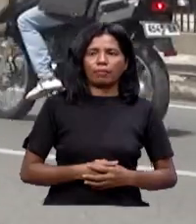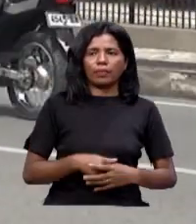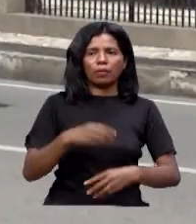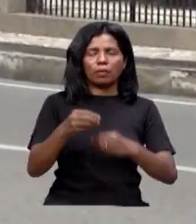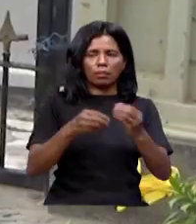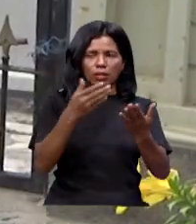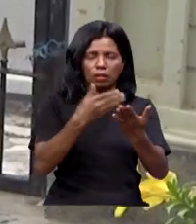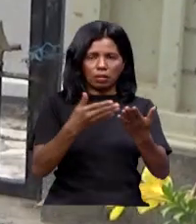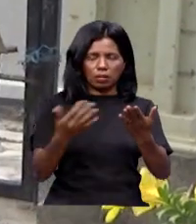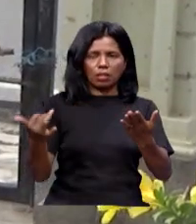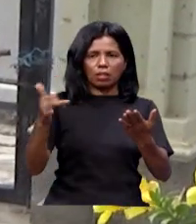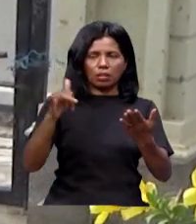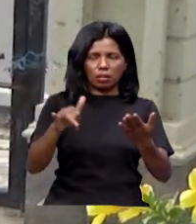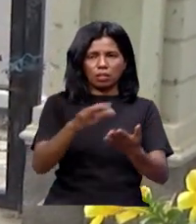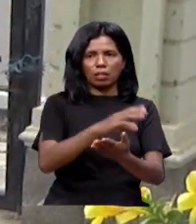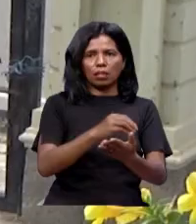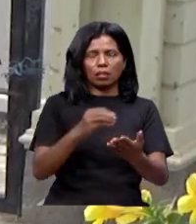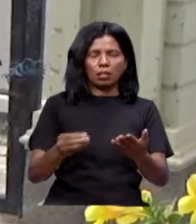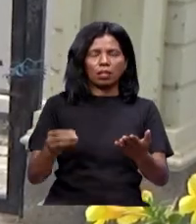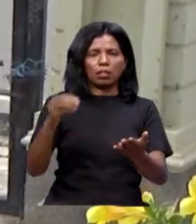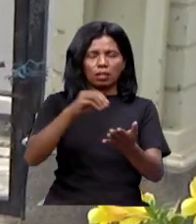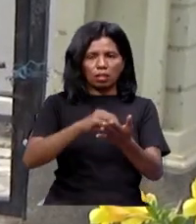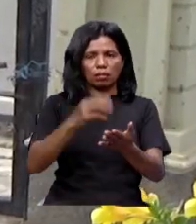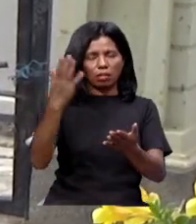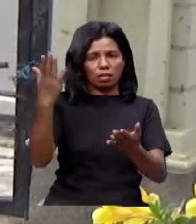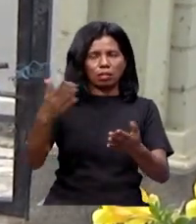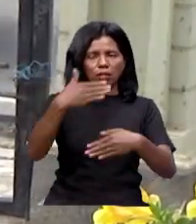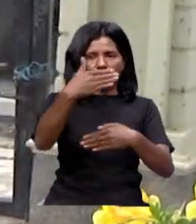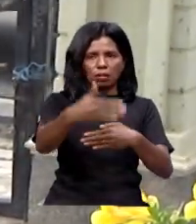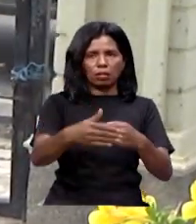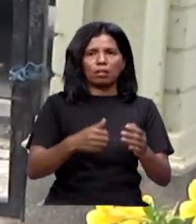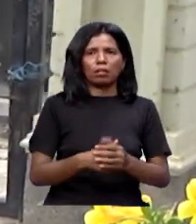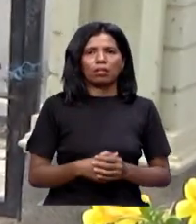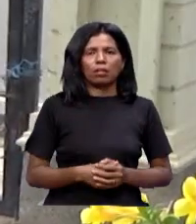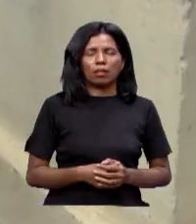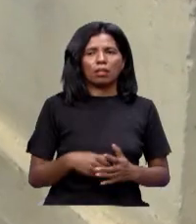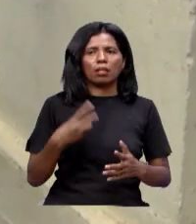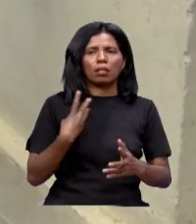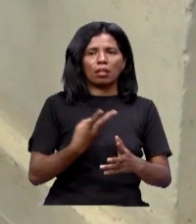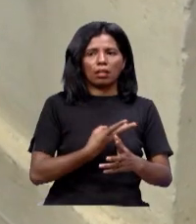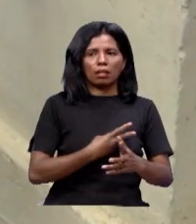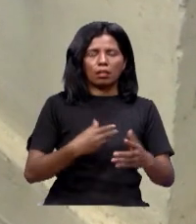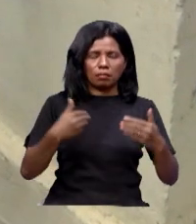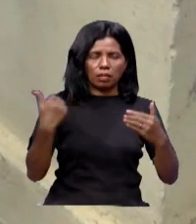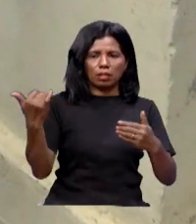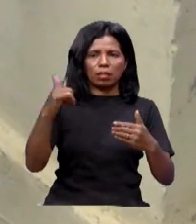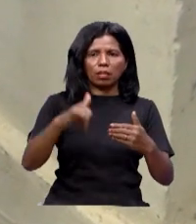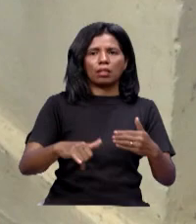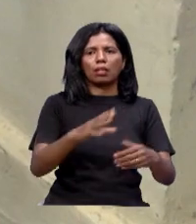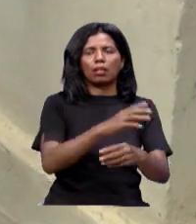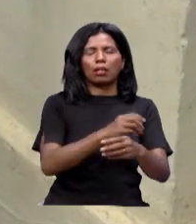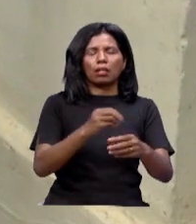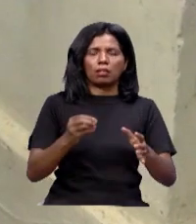atributu mandira ne bema ka hasaya ne ba tawya nini kirak ne portanto ans am kirak ne bema kana sa sobre